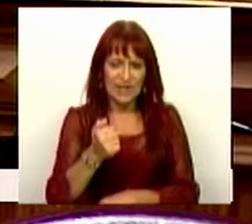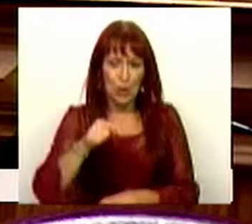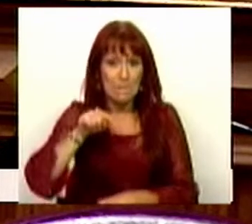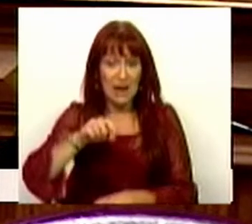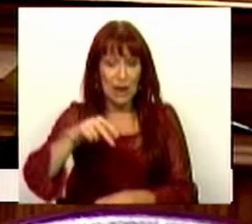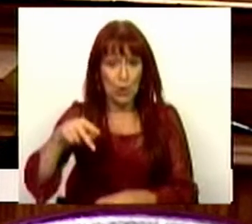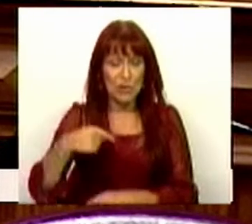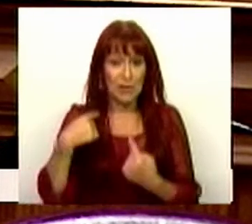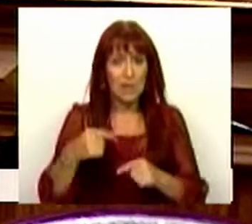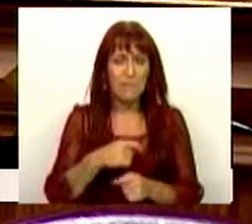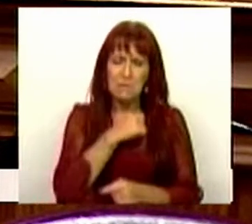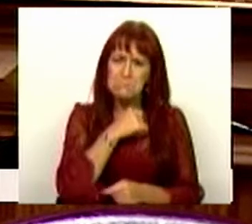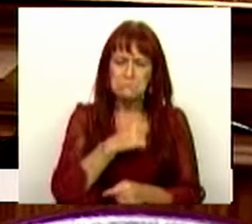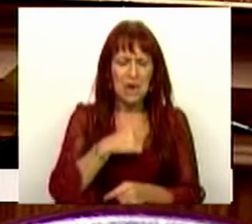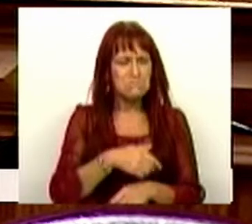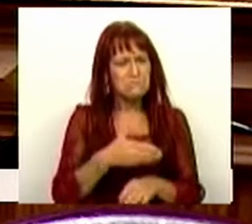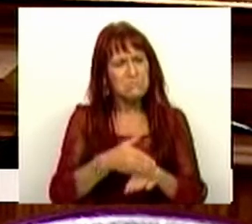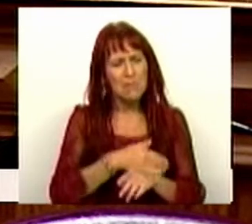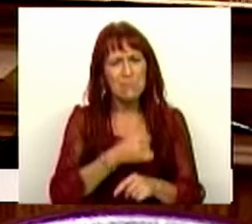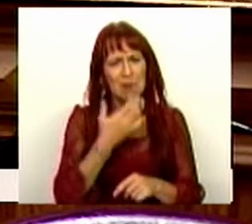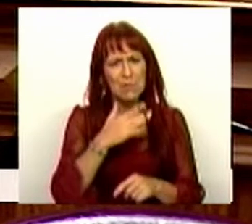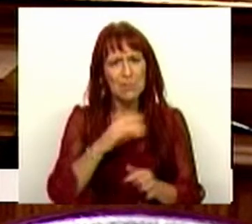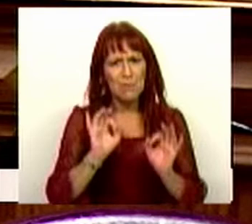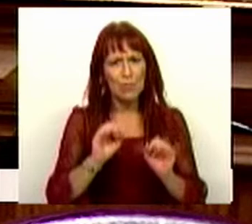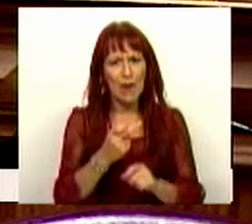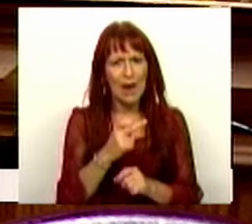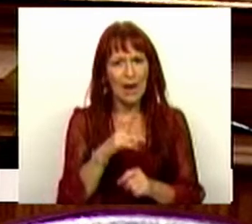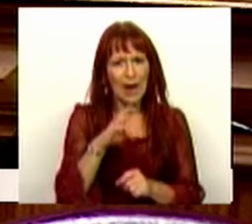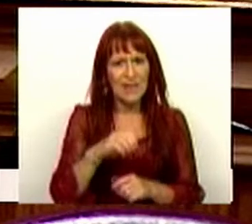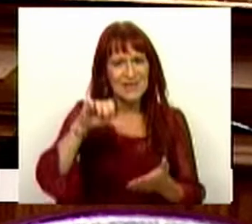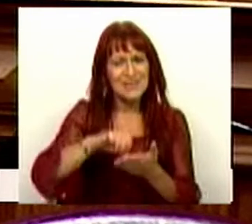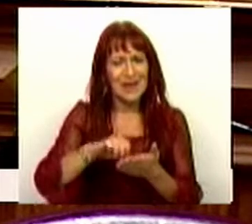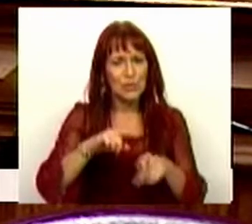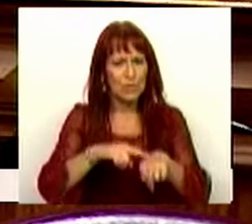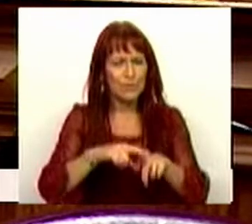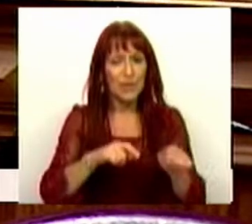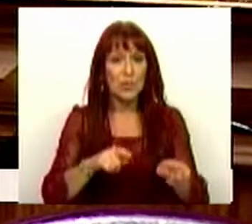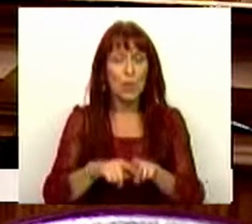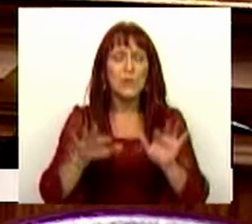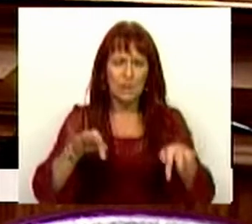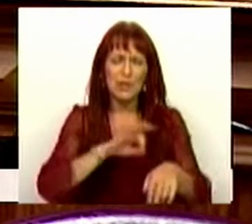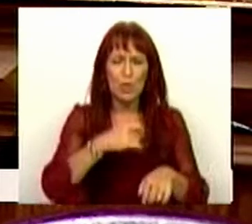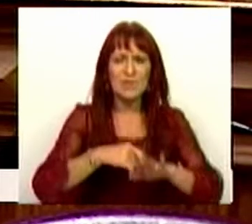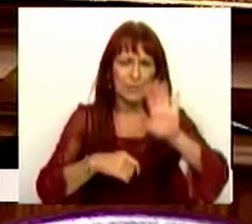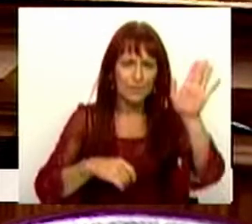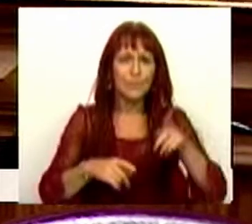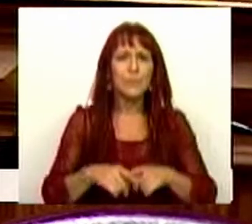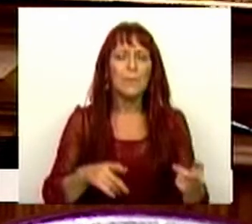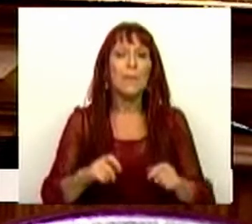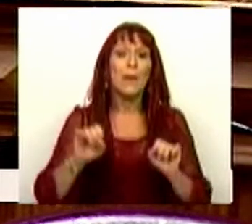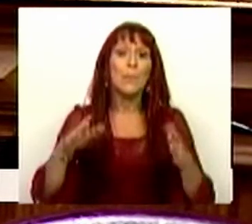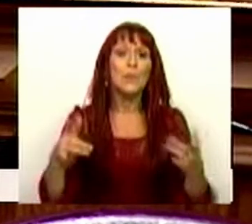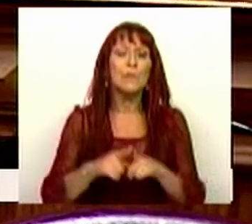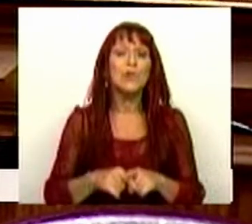6.945.000 euros, obteve o parecer prévio favorável da RS Centro. Seguir-se-ão com a maior brevidade, termino, Sr. Presidente,